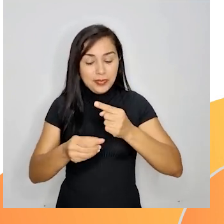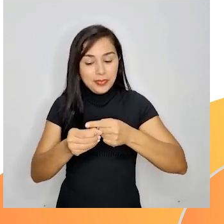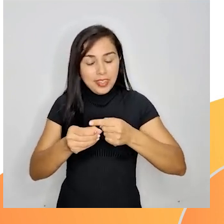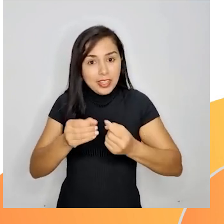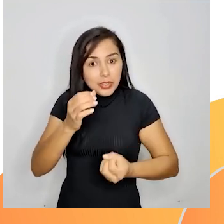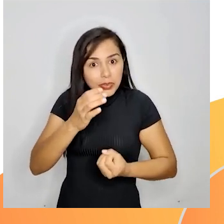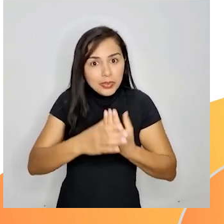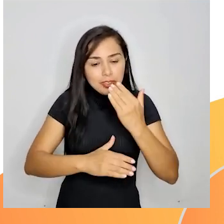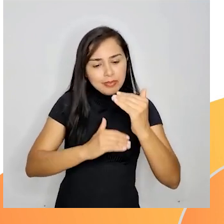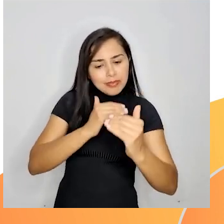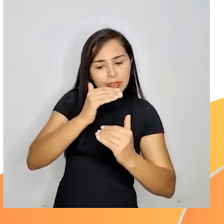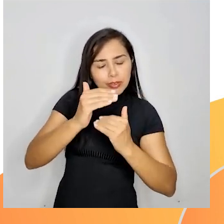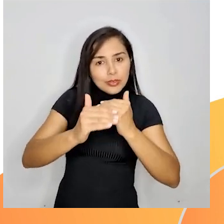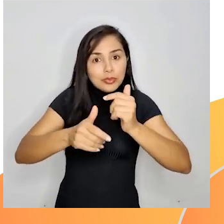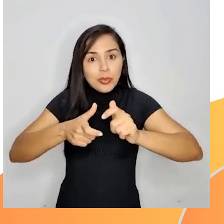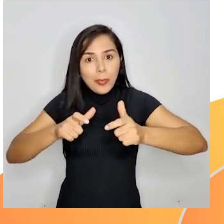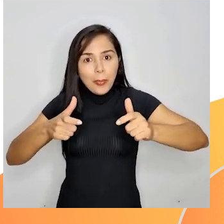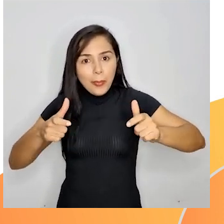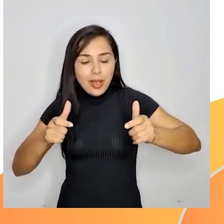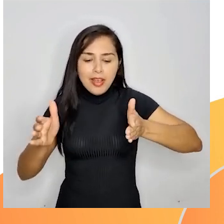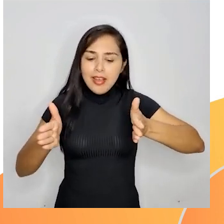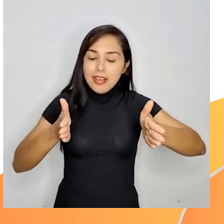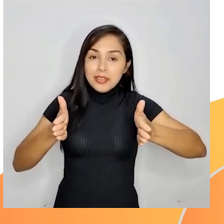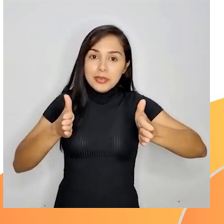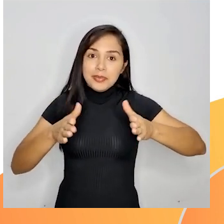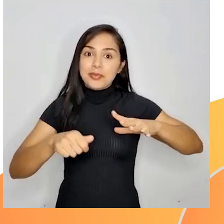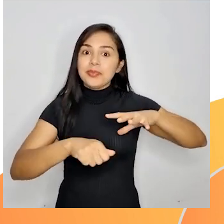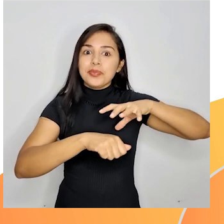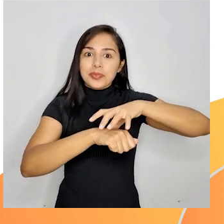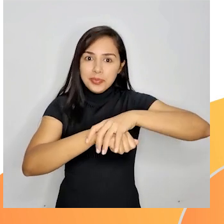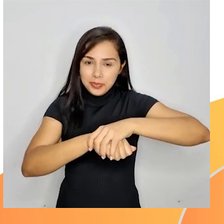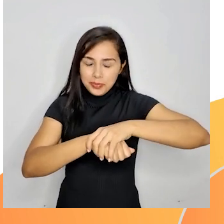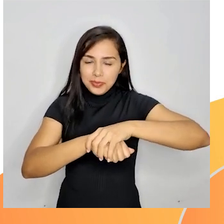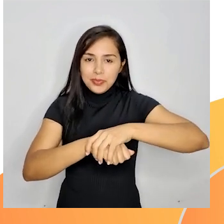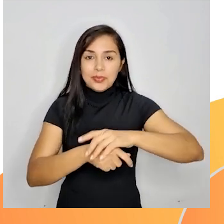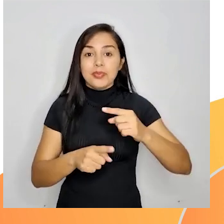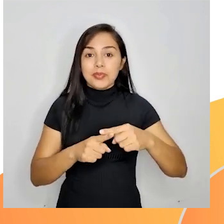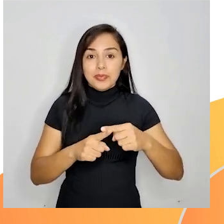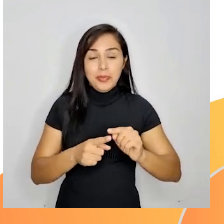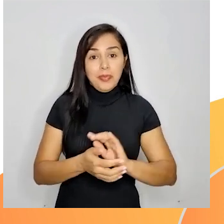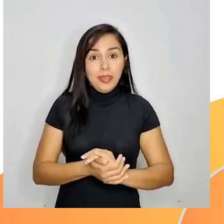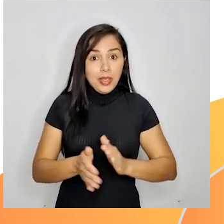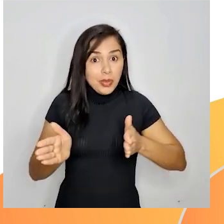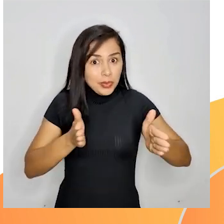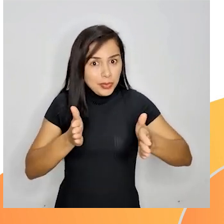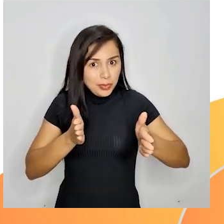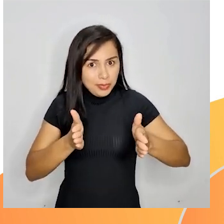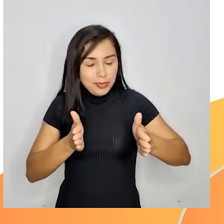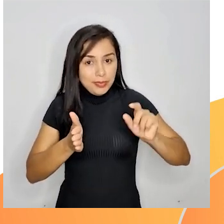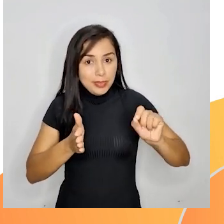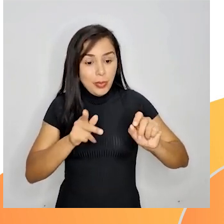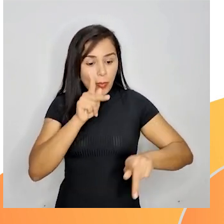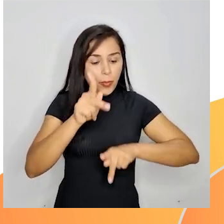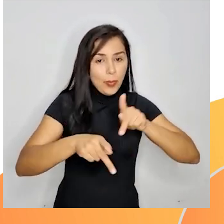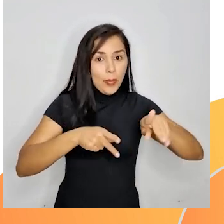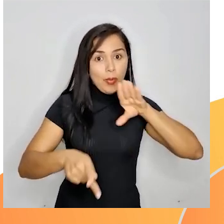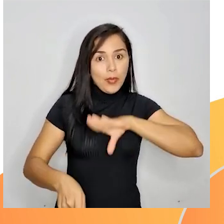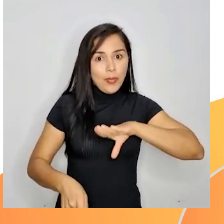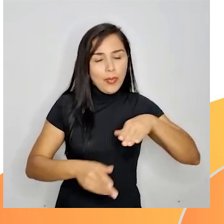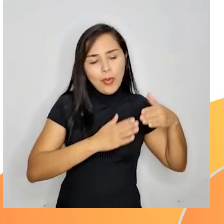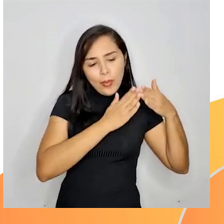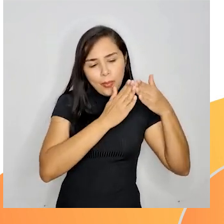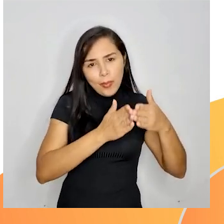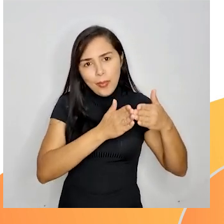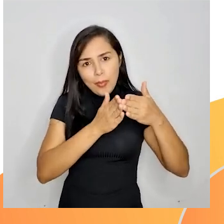ao longo do período colonial, né? O período colonial foi o período que o Brasil foi descoberto pelos portugueses. Então